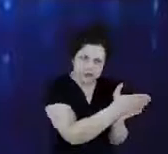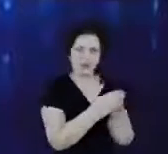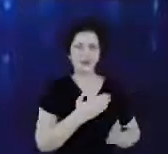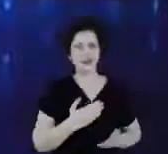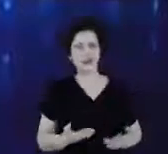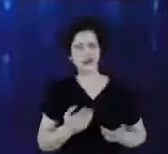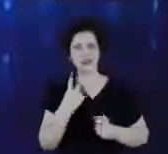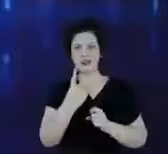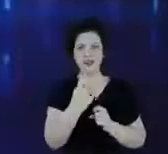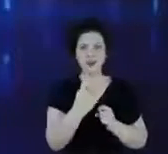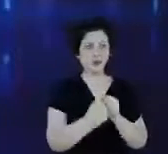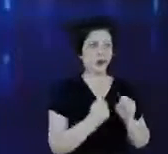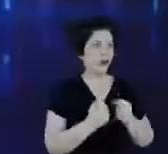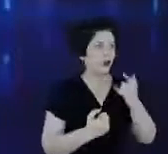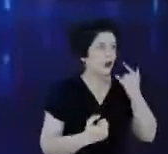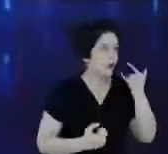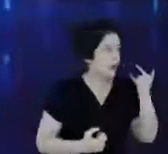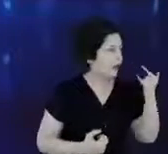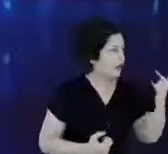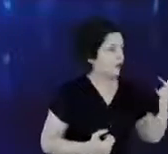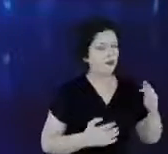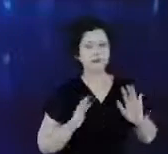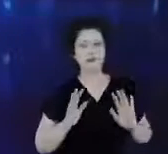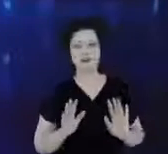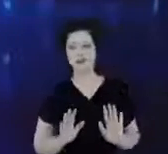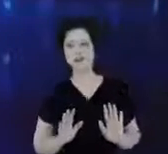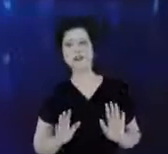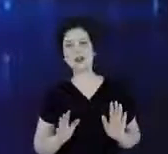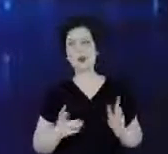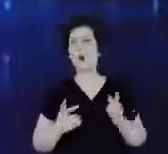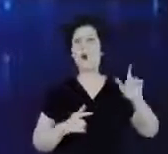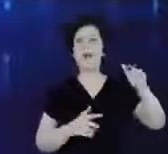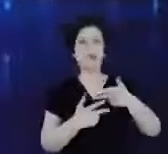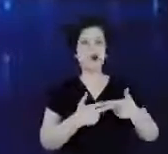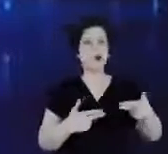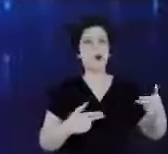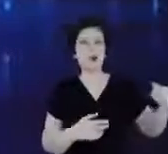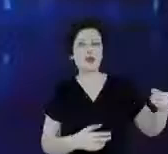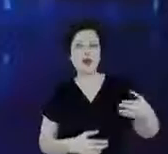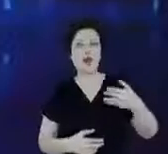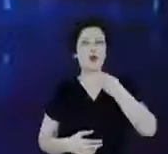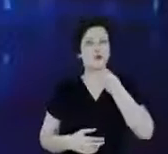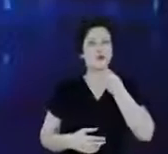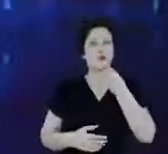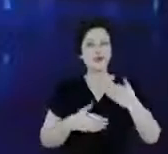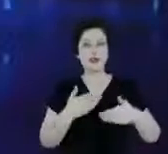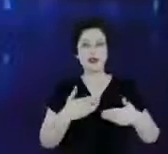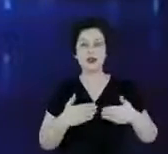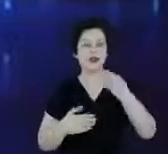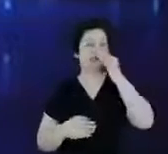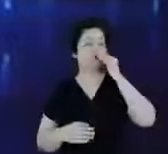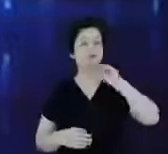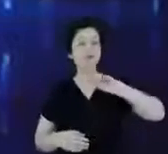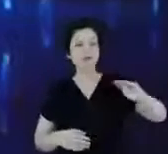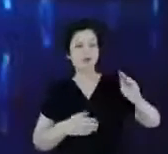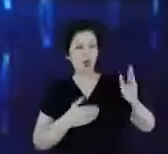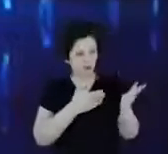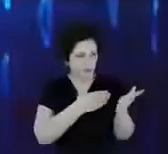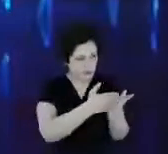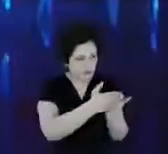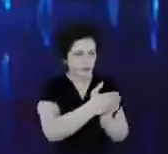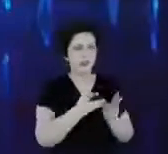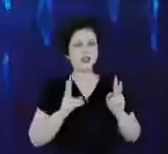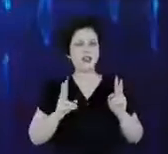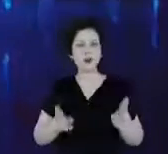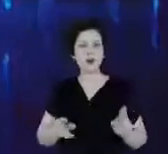segundo ano vai aparecer uma tentação fantástica você fazer uma outra coisa uma outra oportunidade Ignore entender igual a gente